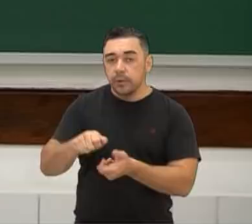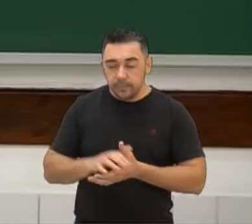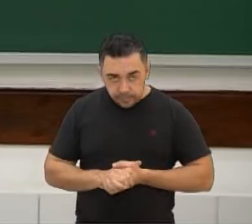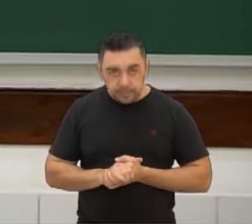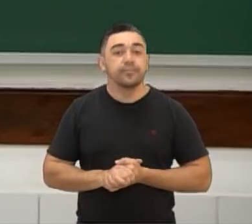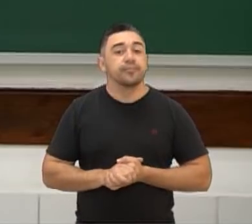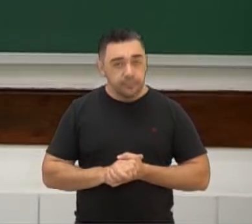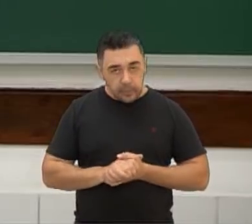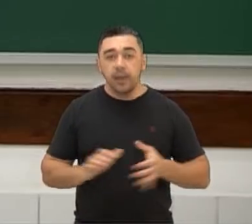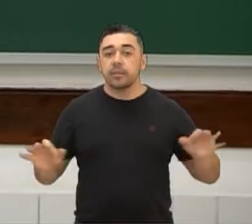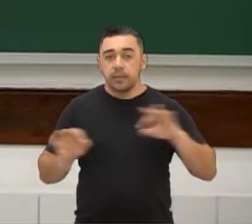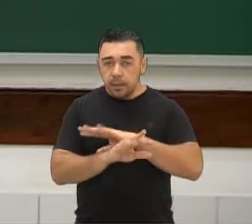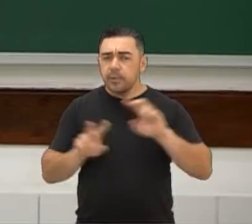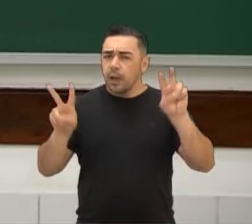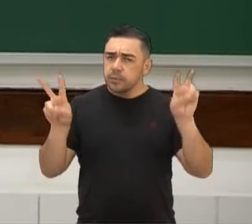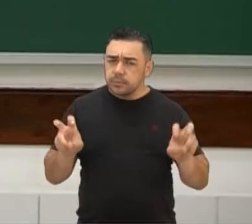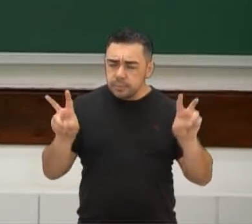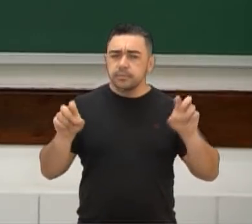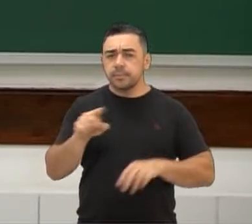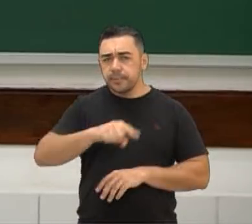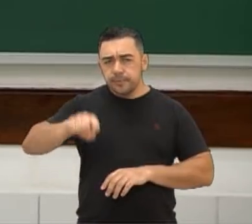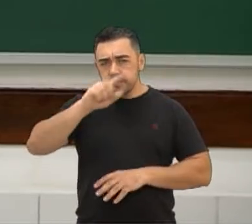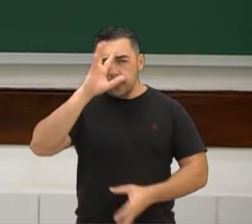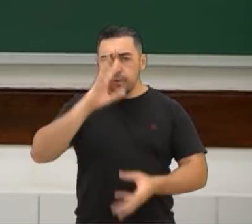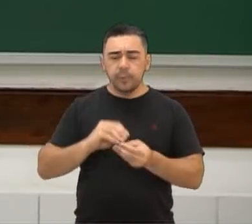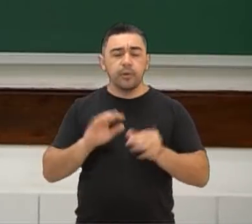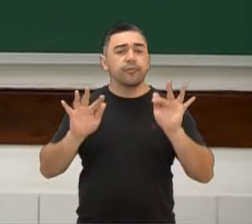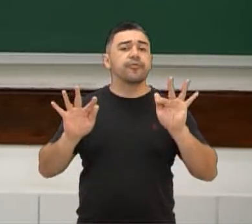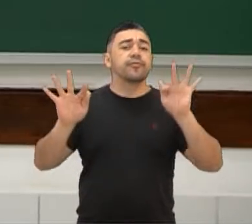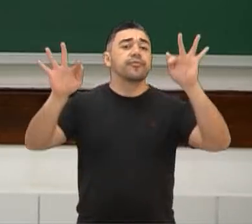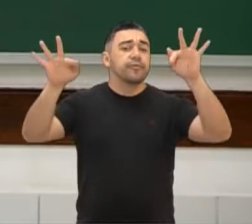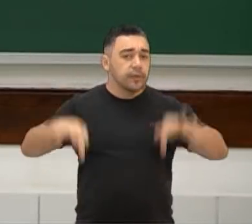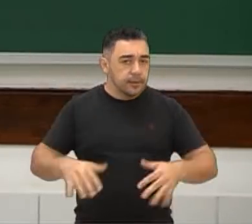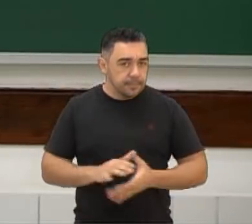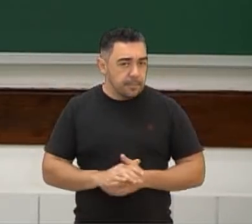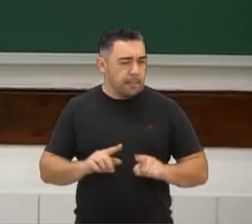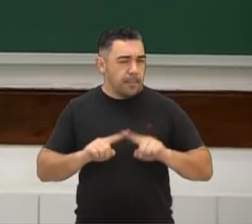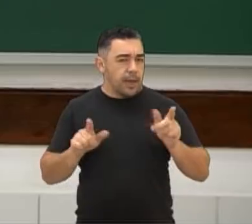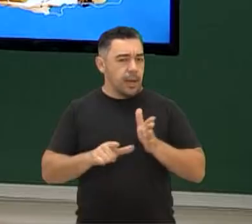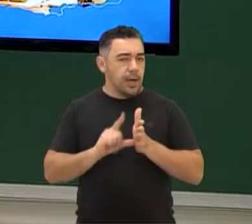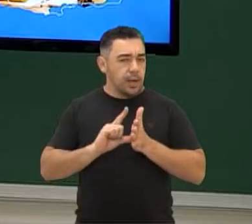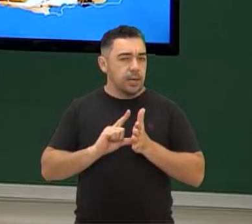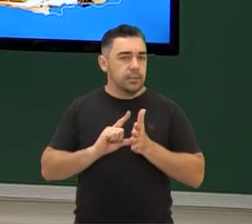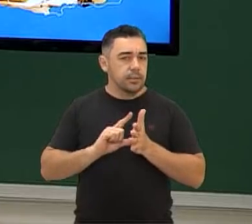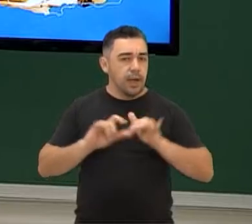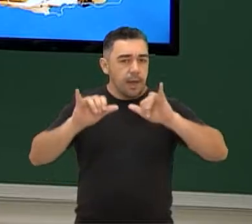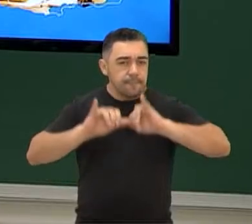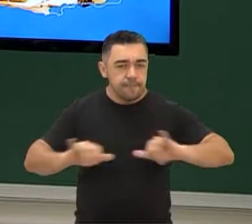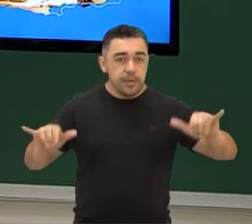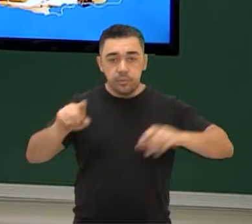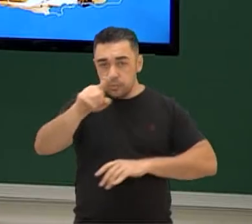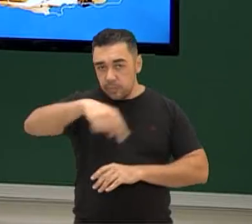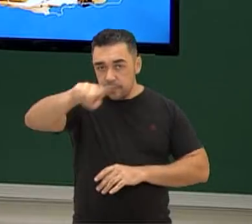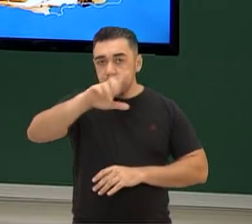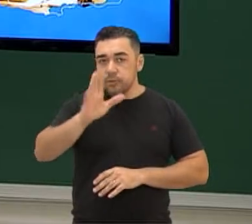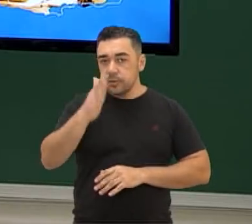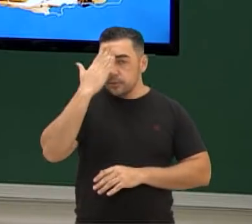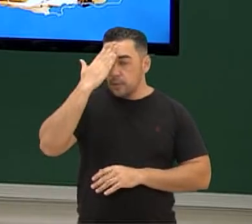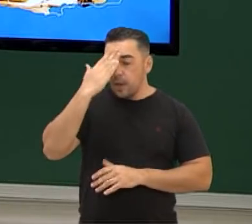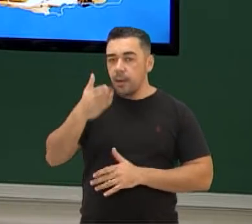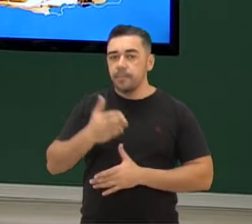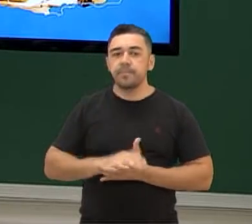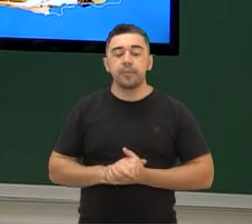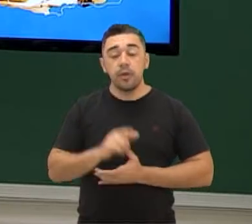Vamos encerrar esse assunto para você entender um pouco o finalzinho. Mas antes, aqueles recados que você já sabe.